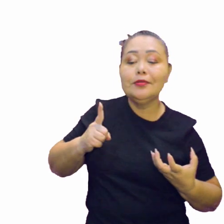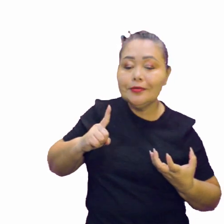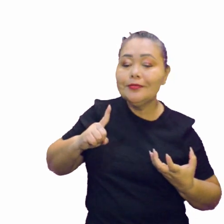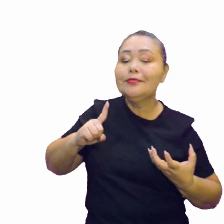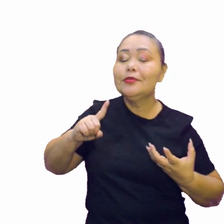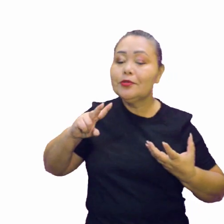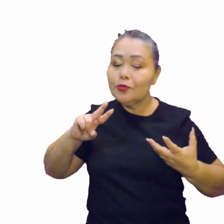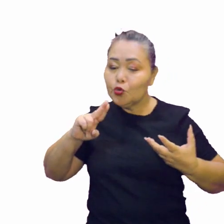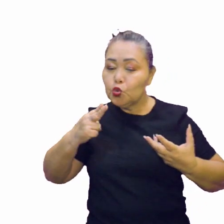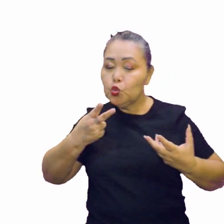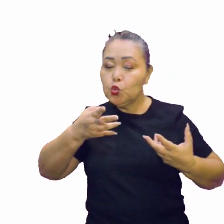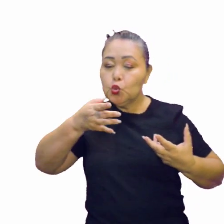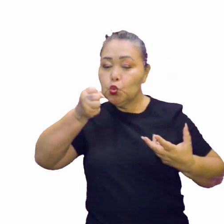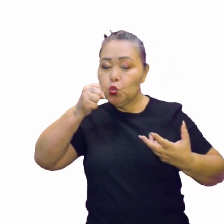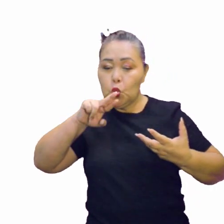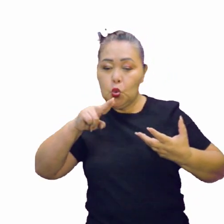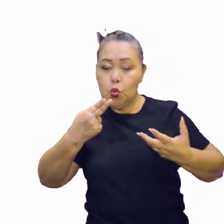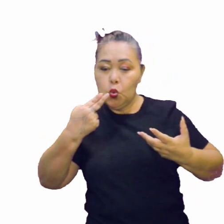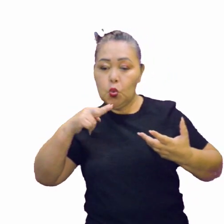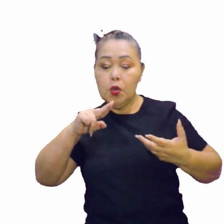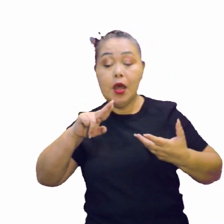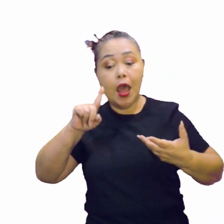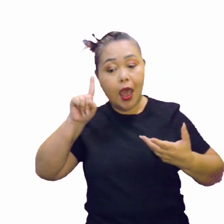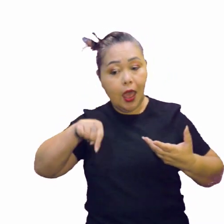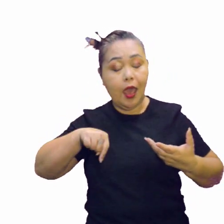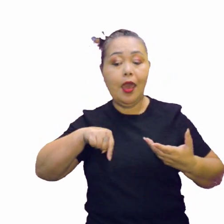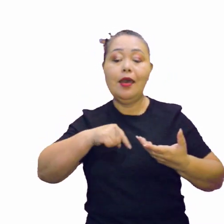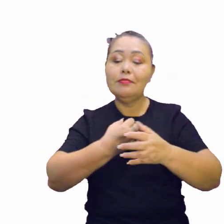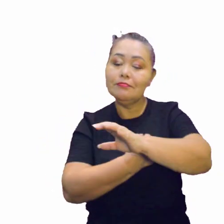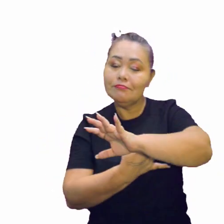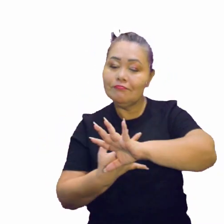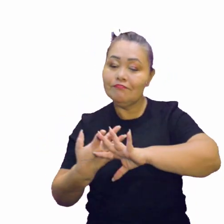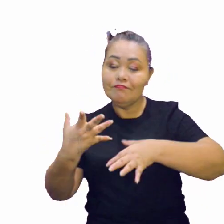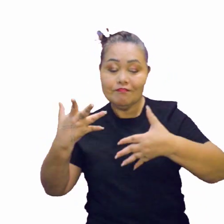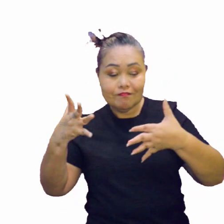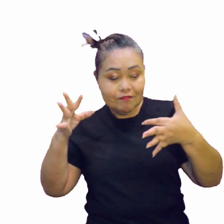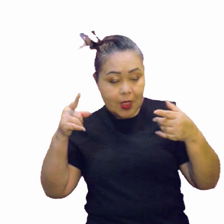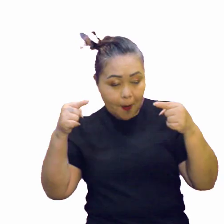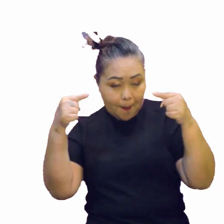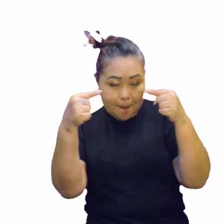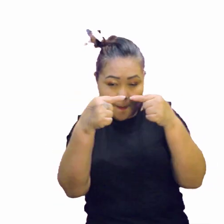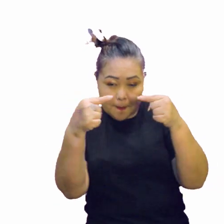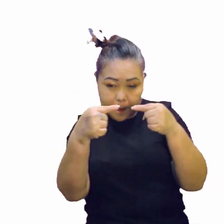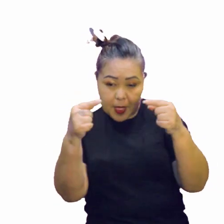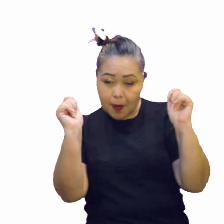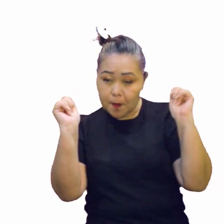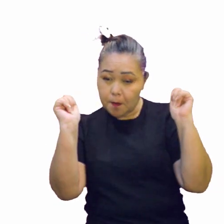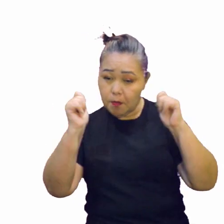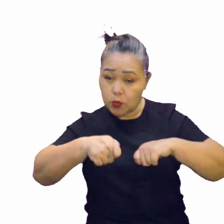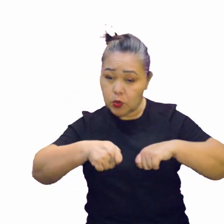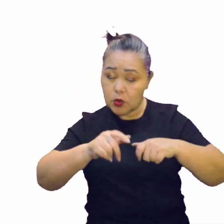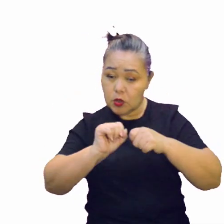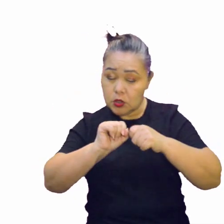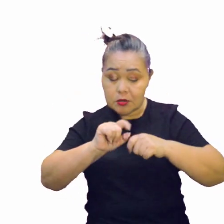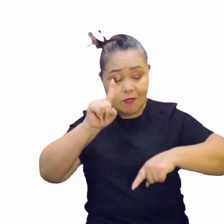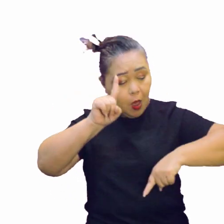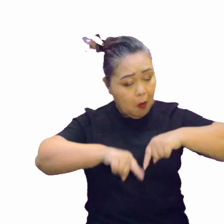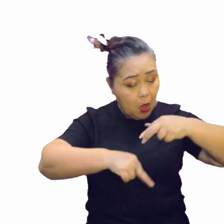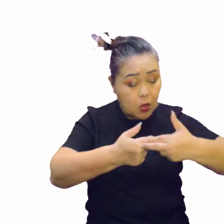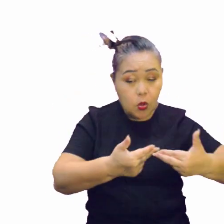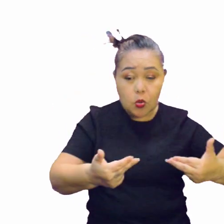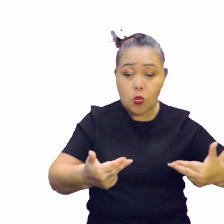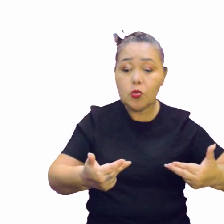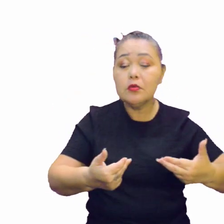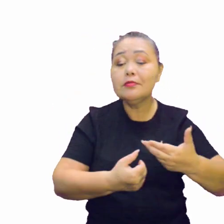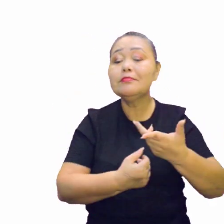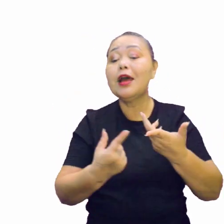viabilidade ecológica integrado à viabilidade produtiva, econômica.